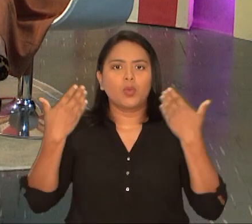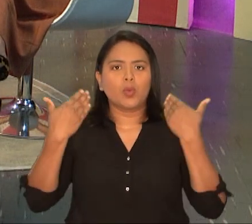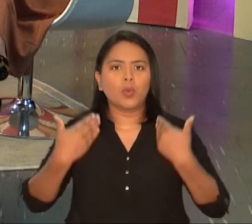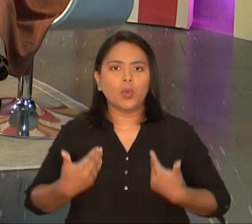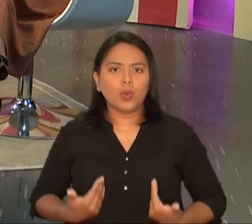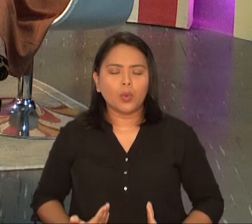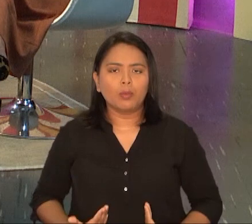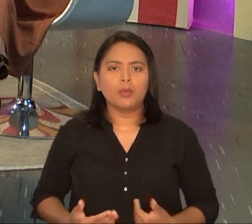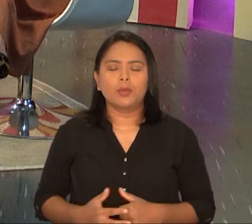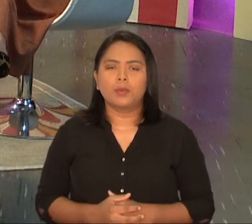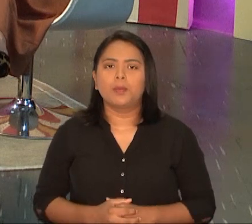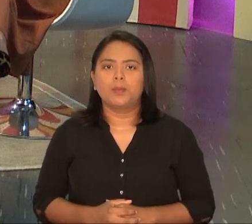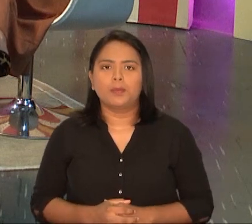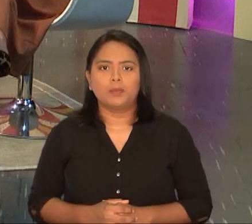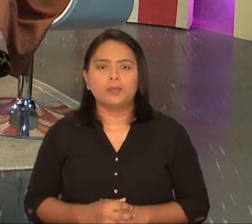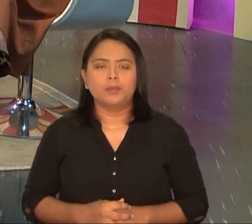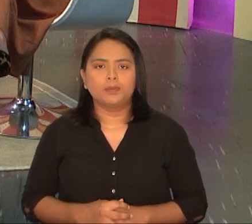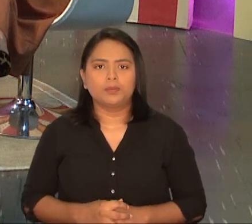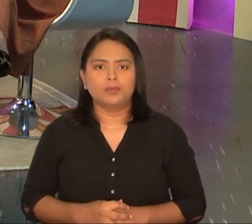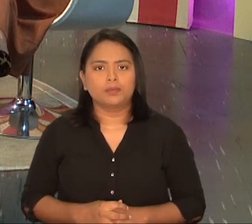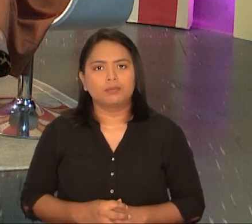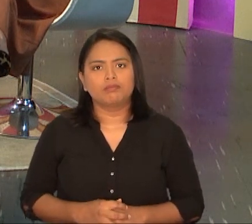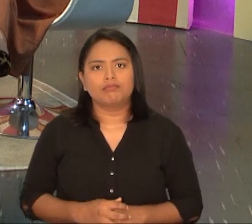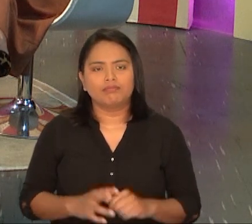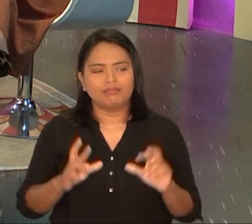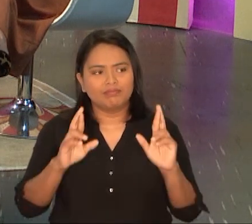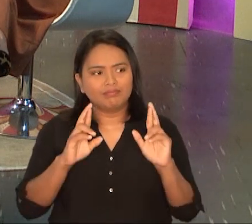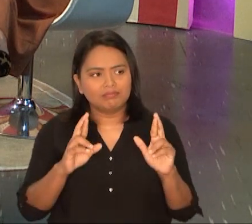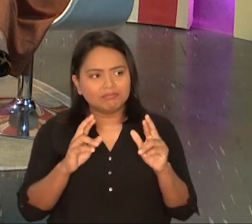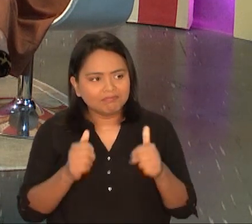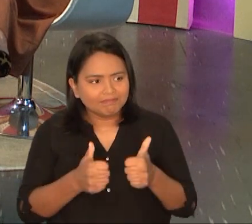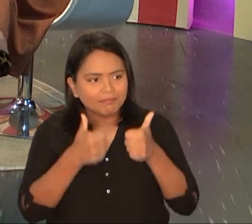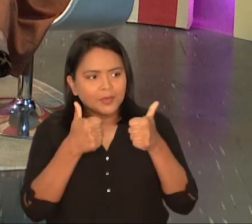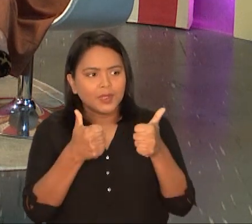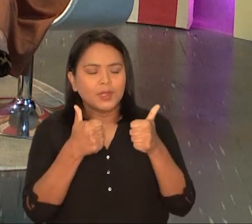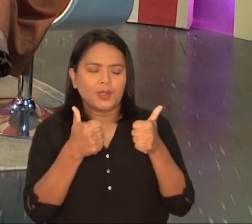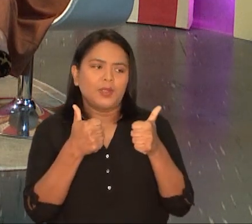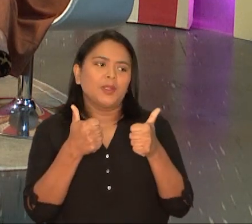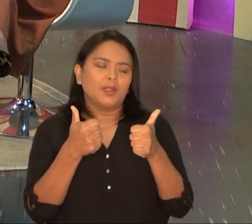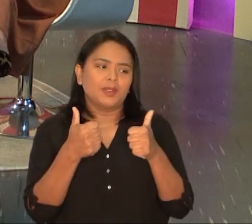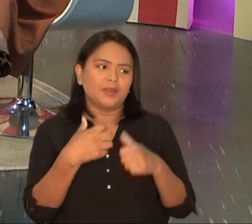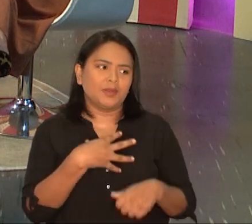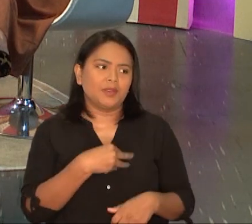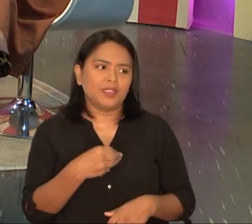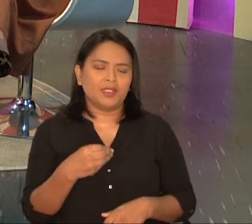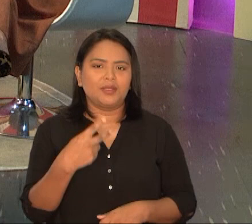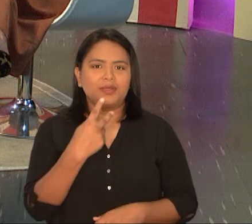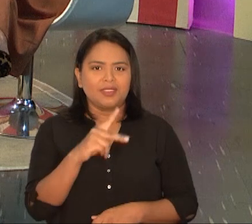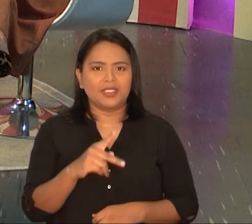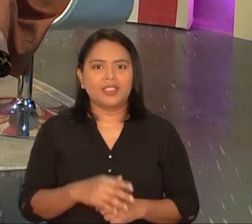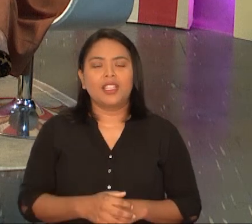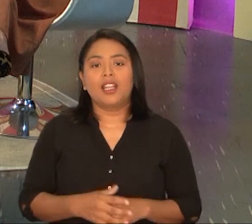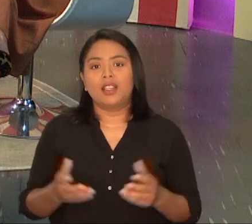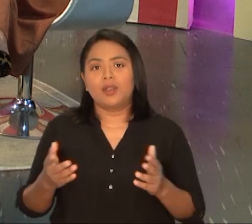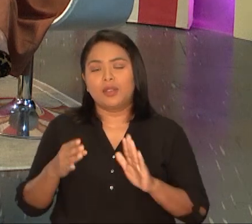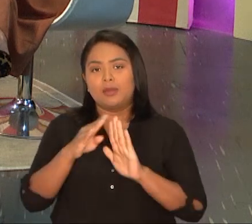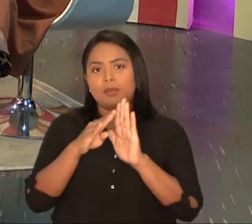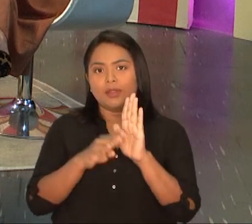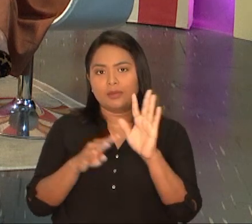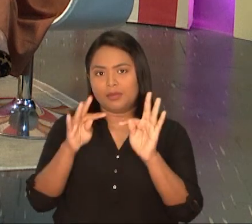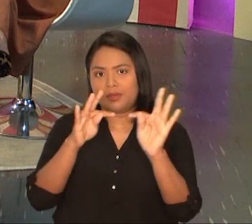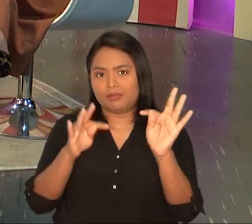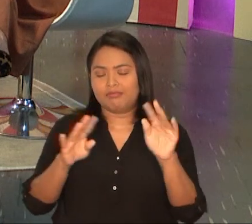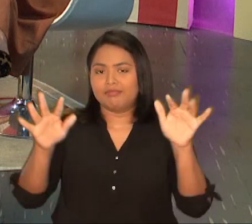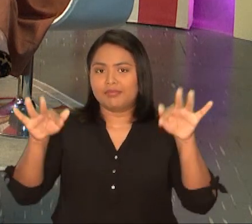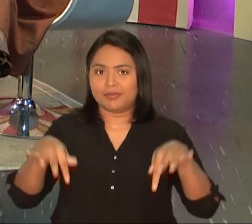forma mais acelerada. A gente deseja uma boa recuperação para o Vitor, Carla. Obrigada. Nosso programa Tetas e Tretas está chegando ao final.